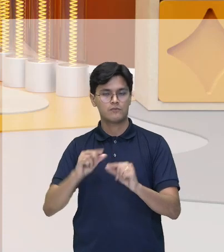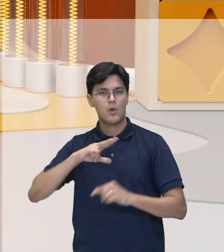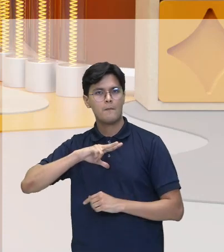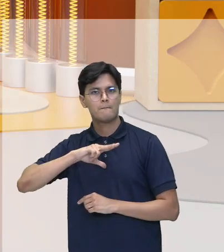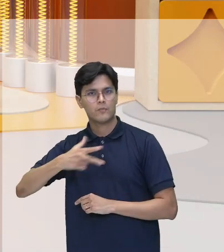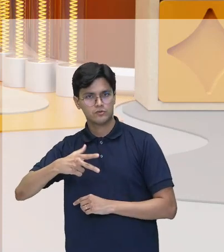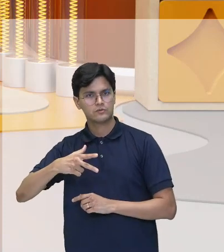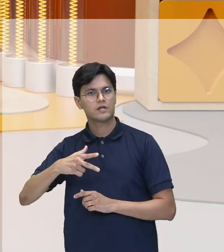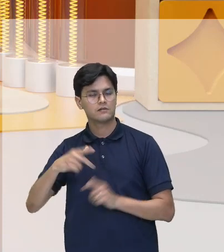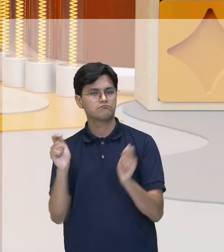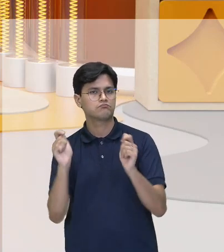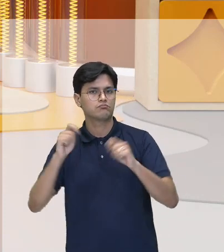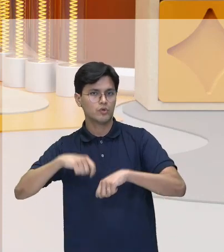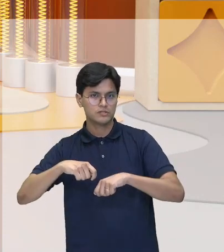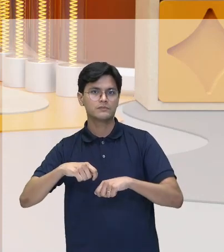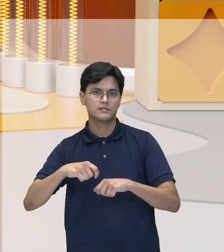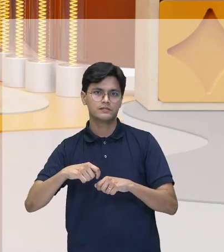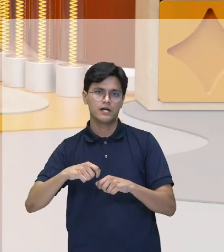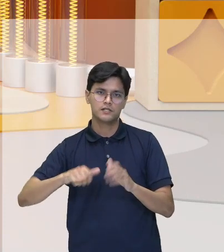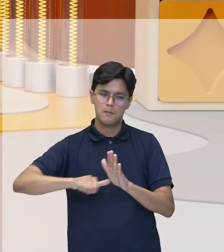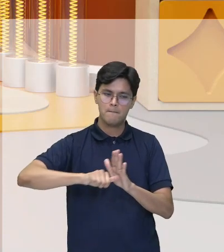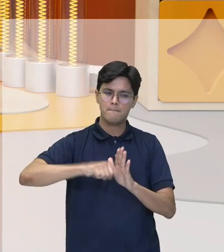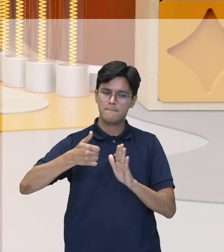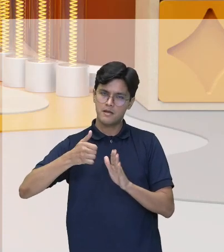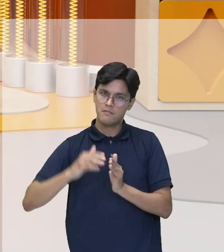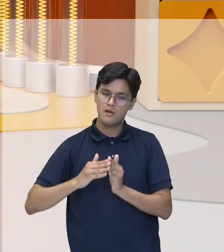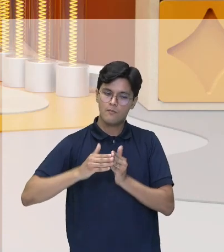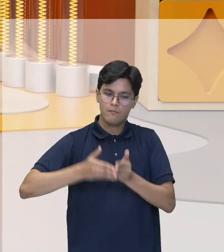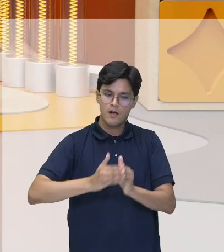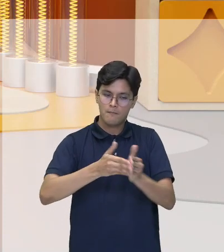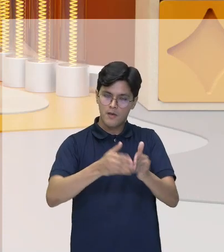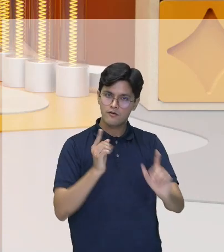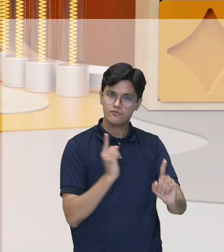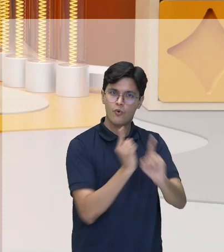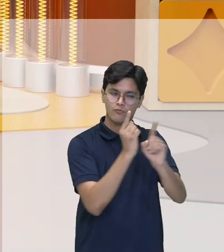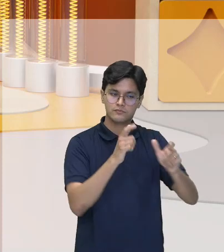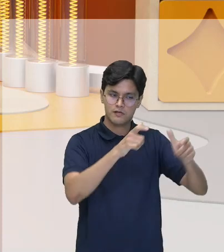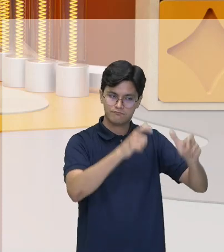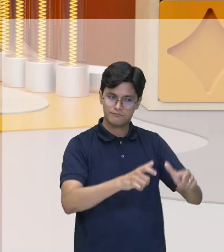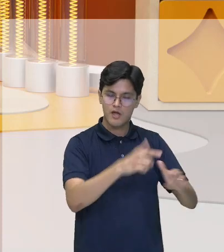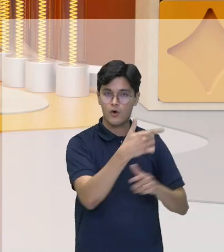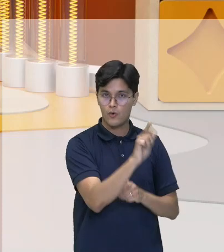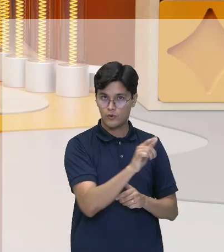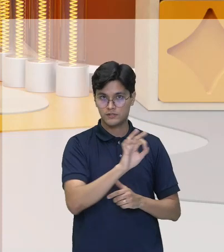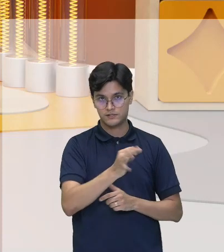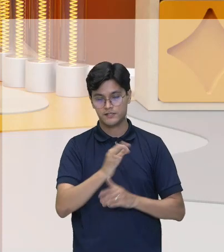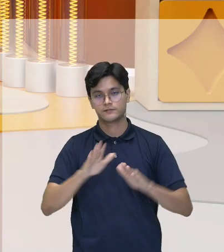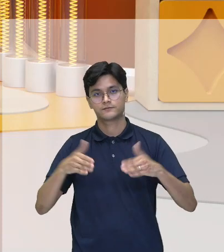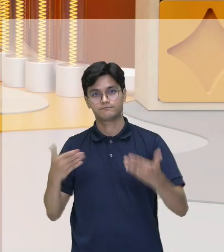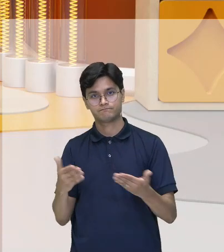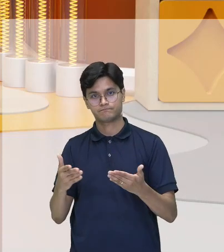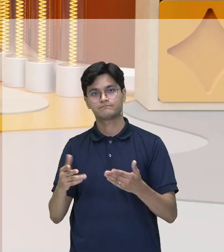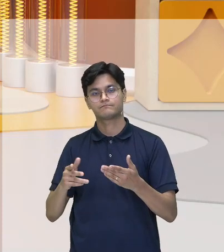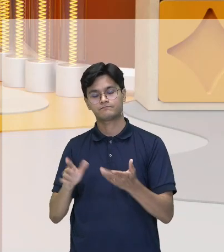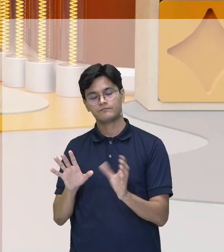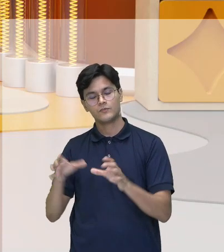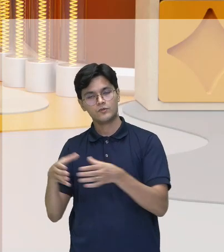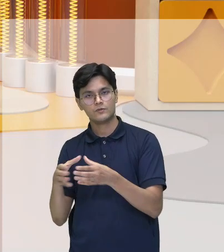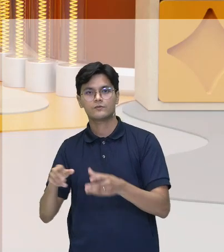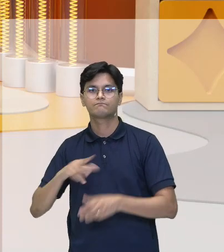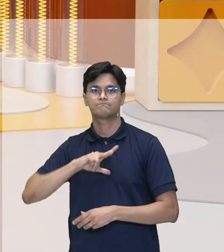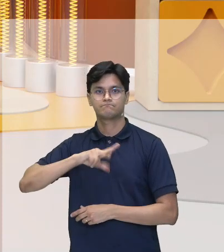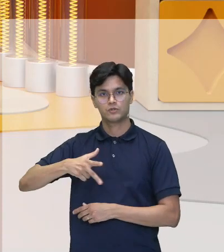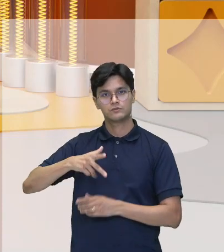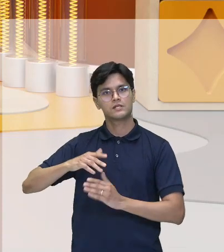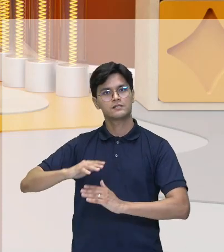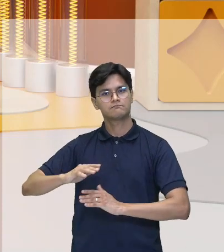primeiro mapa que vai integrar a América, já que até então, até o século XV, o que os portugueses,